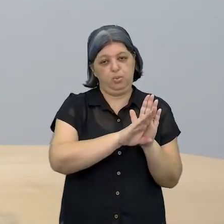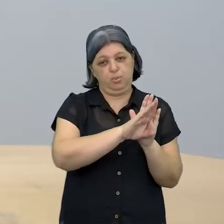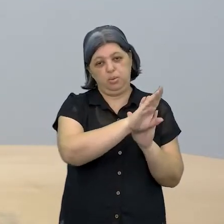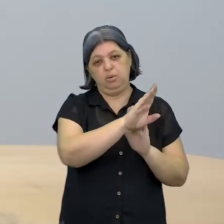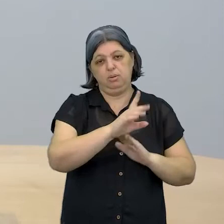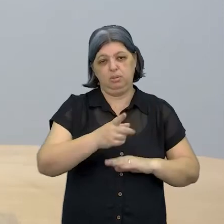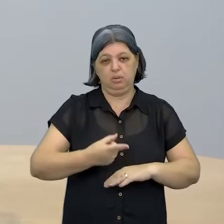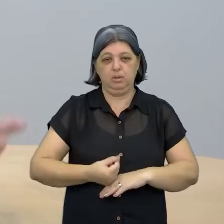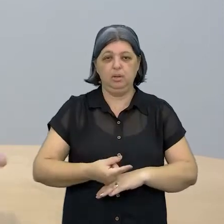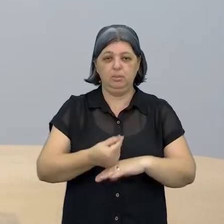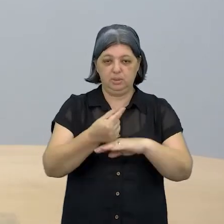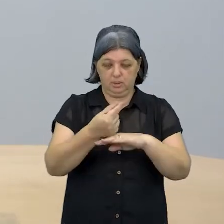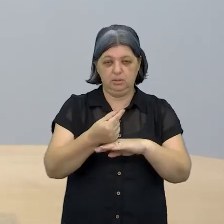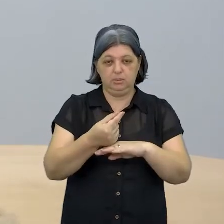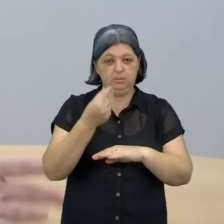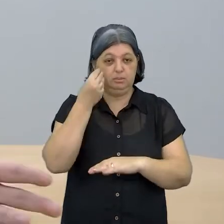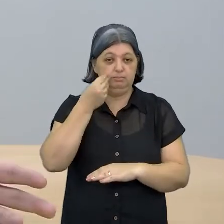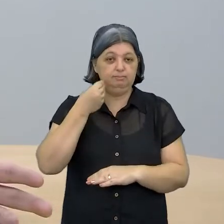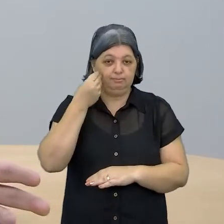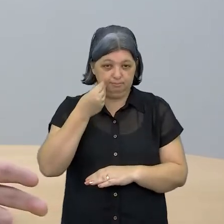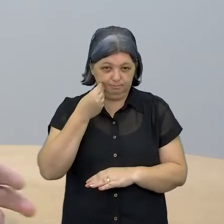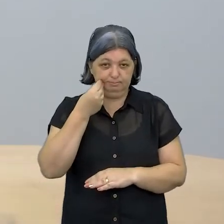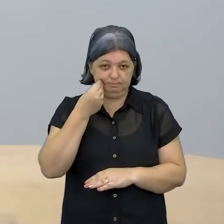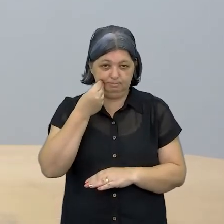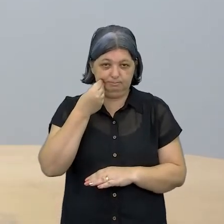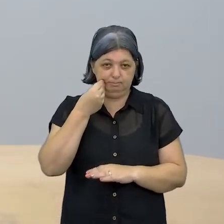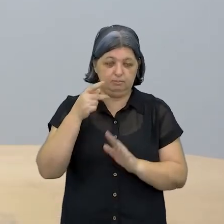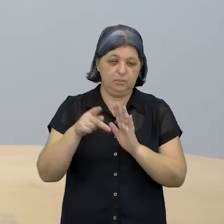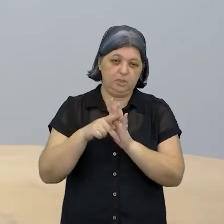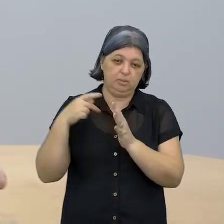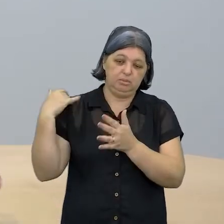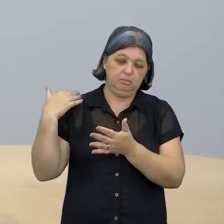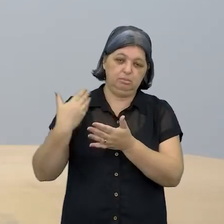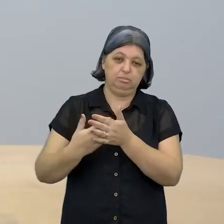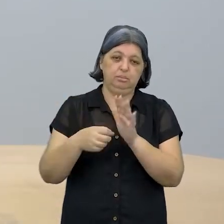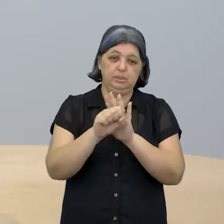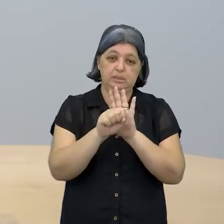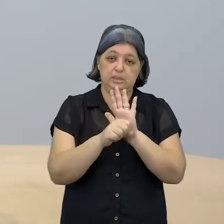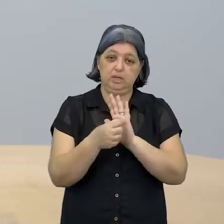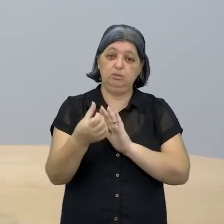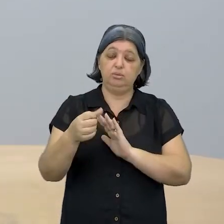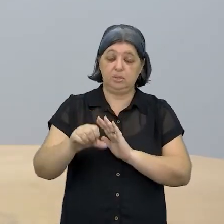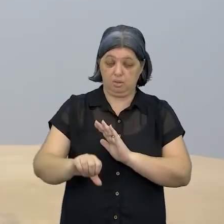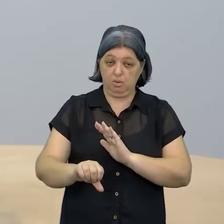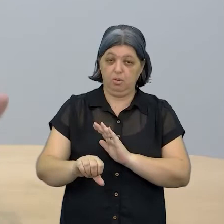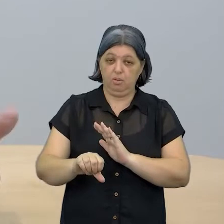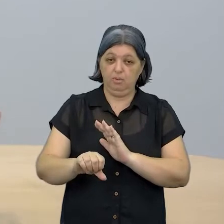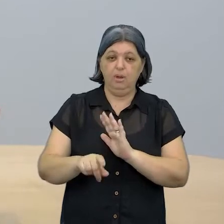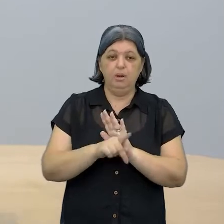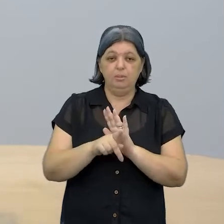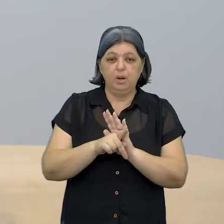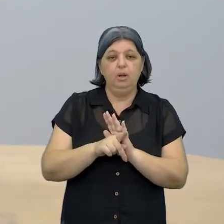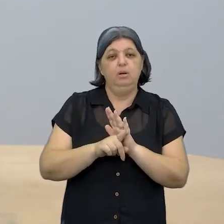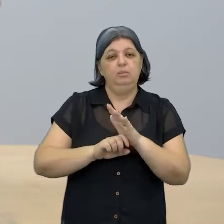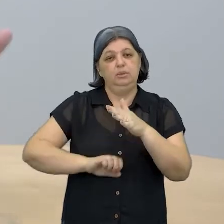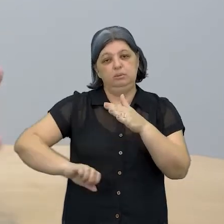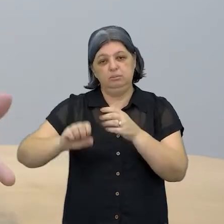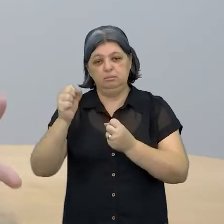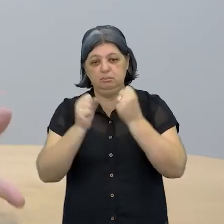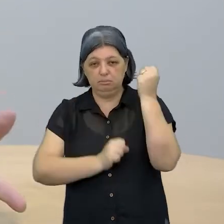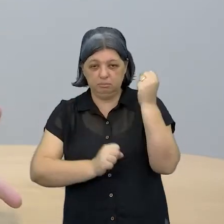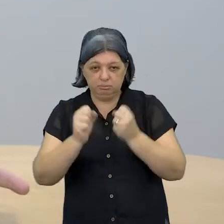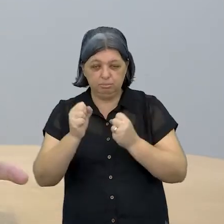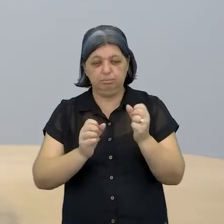vai experimentando ao longo do século XIX, né? Então, um crescimento industrial, aumento da